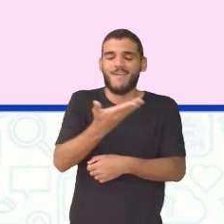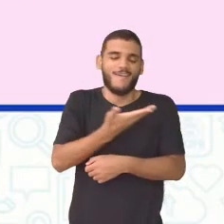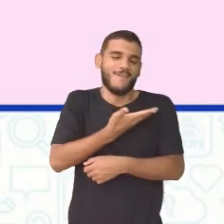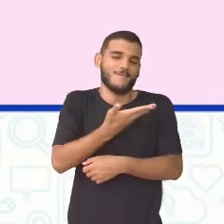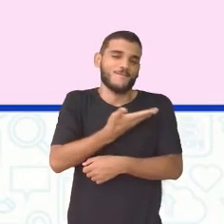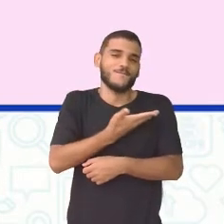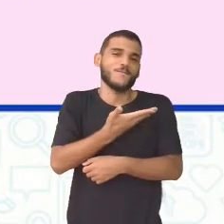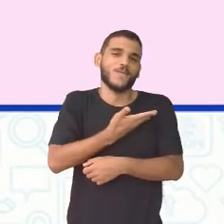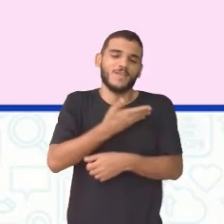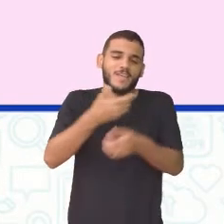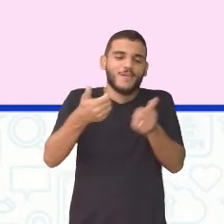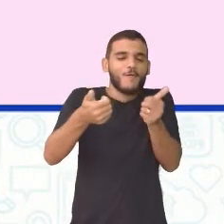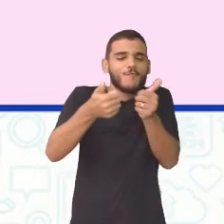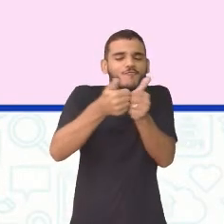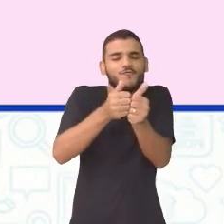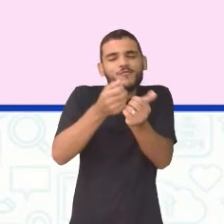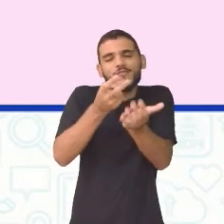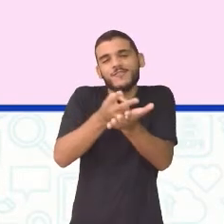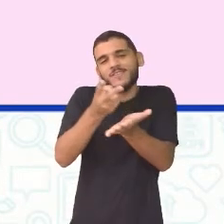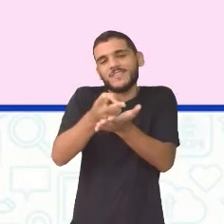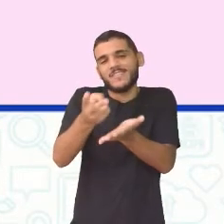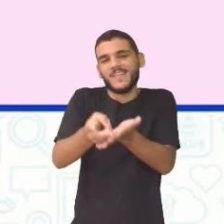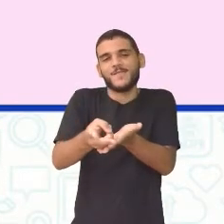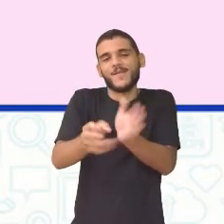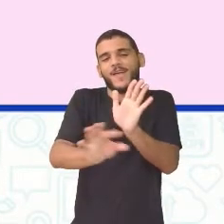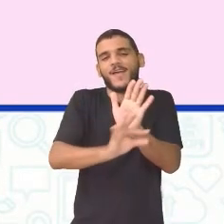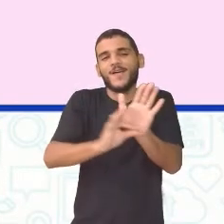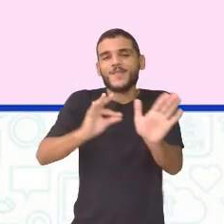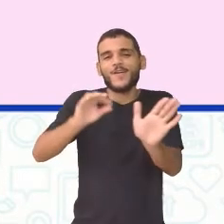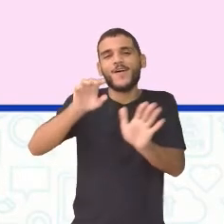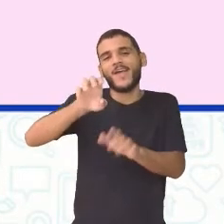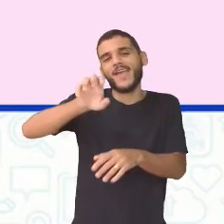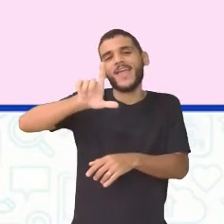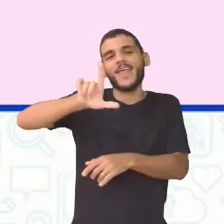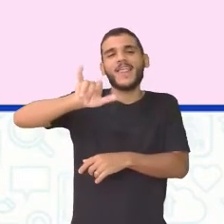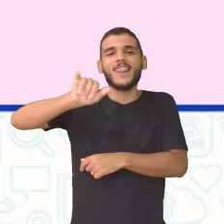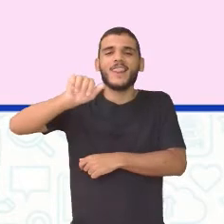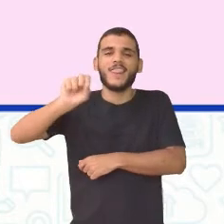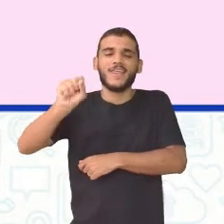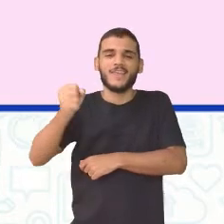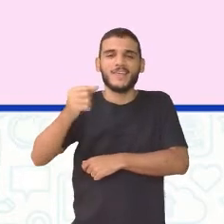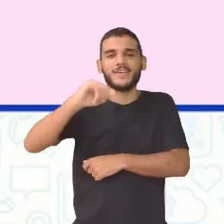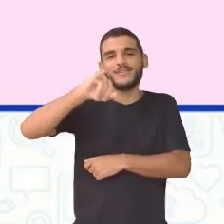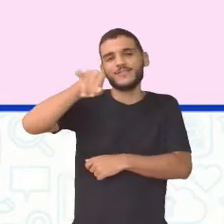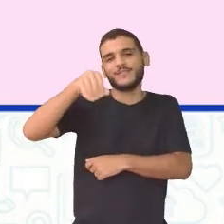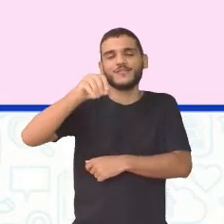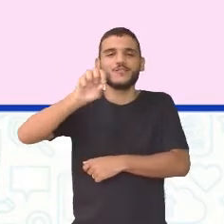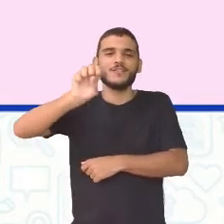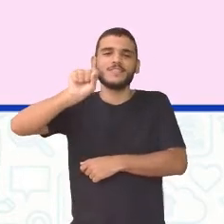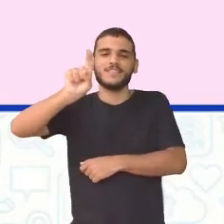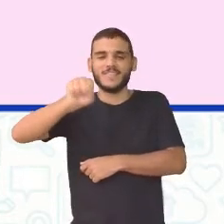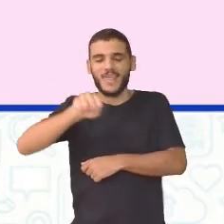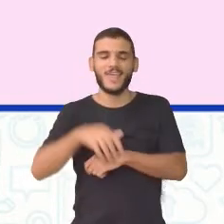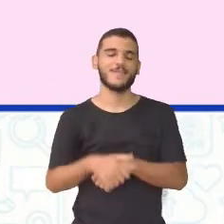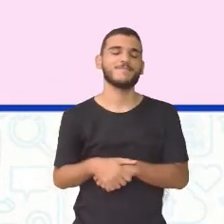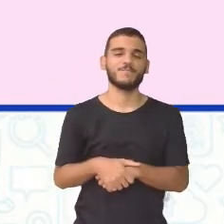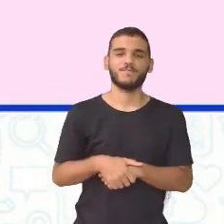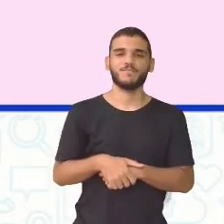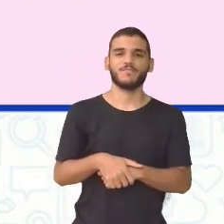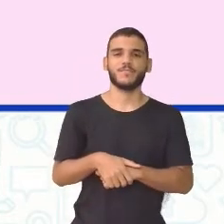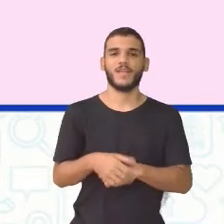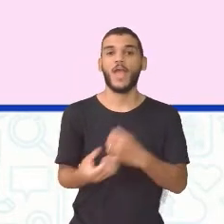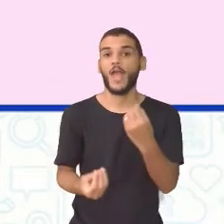e companheiro. Elias José. Então, ele é o autor desse poema